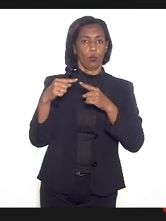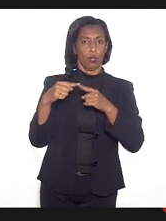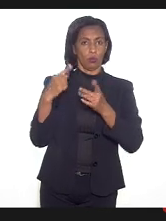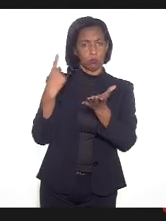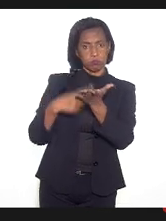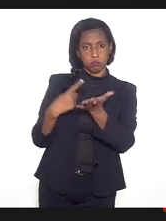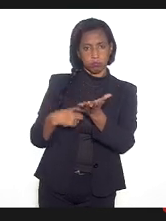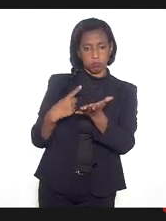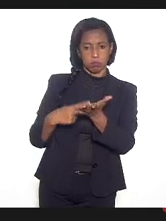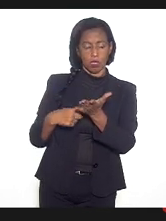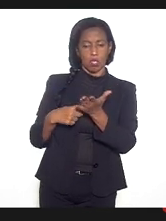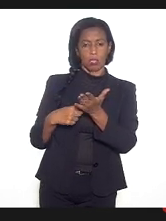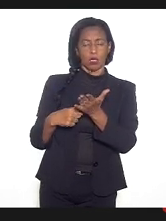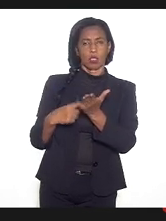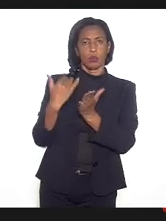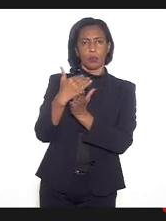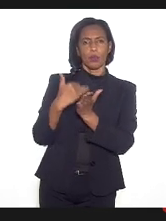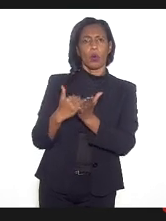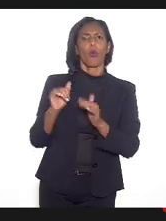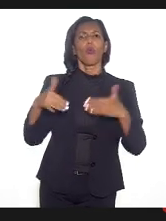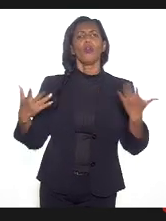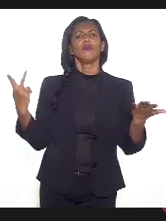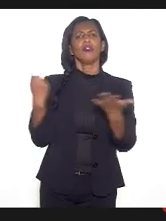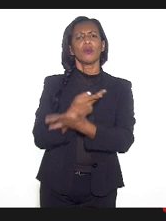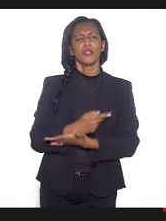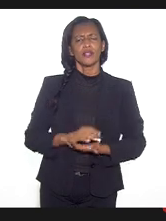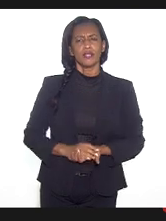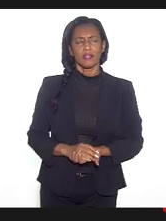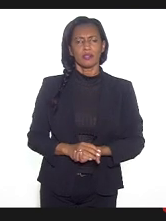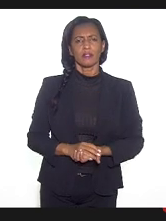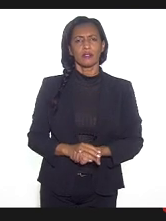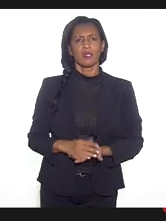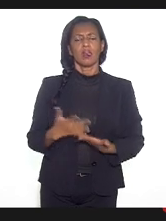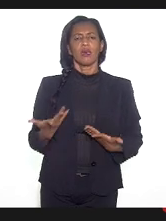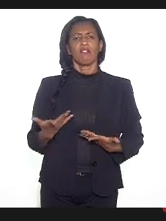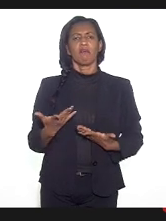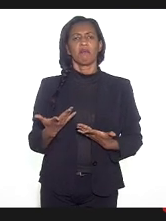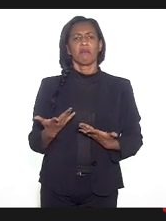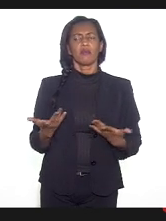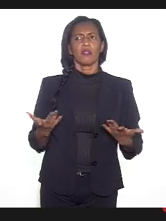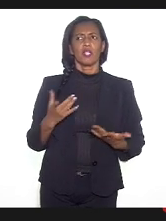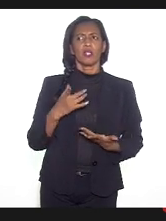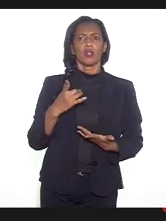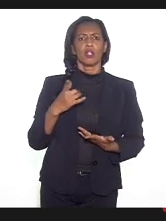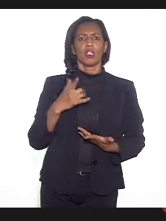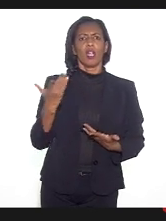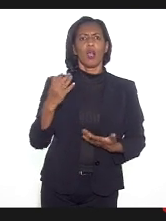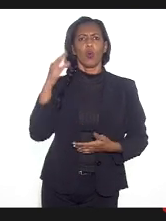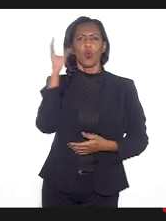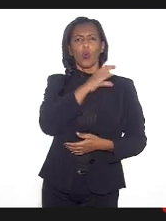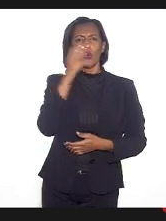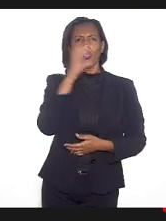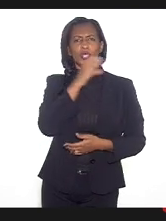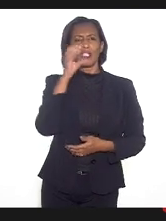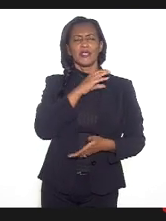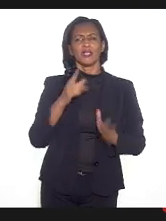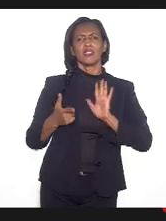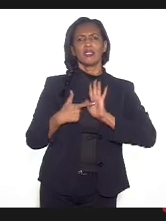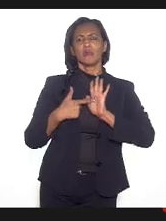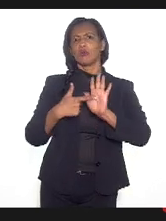procedimentos. Quer dizer, como que isso vai acontecer, né? Dado a urgência de se apresentar, pelo